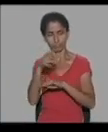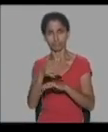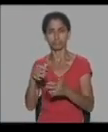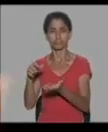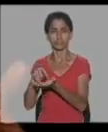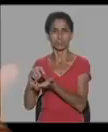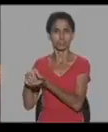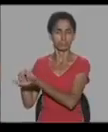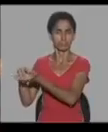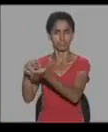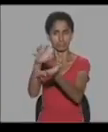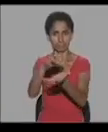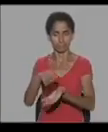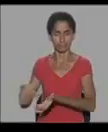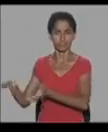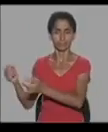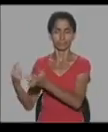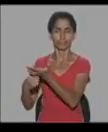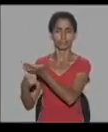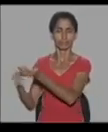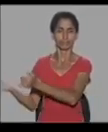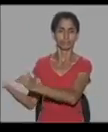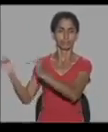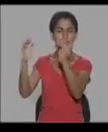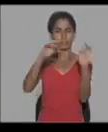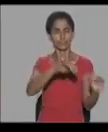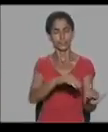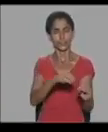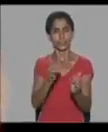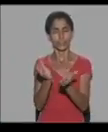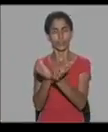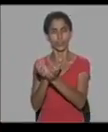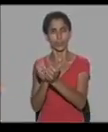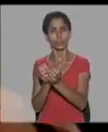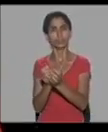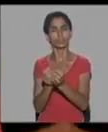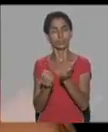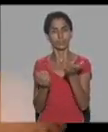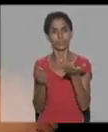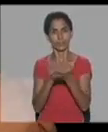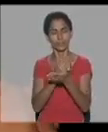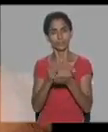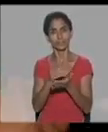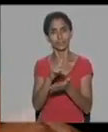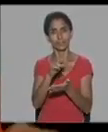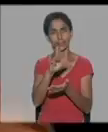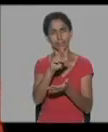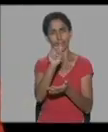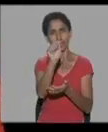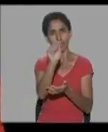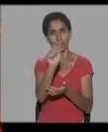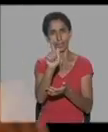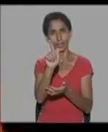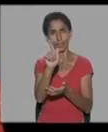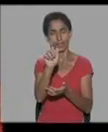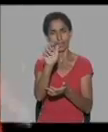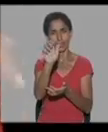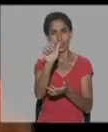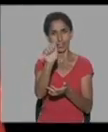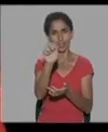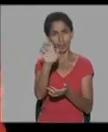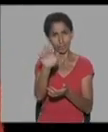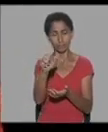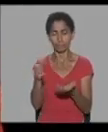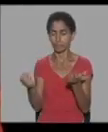de comunidade, grupo da Baixada Fluminense, os grupos que fundaram lá o Regneck, antes do Regneck,